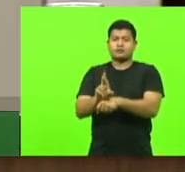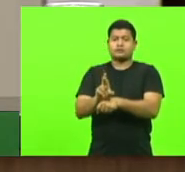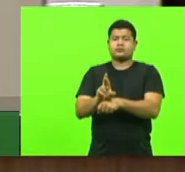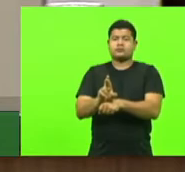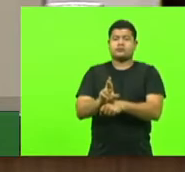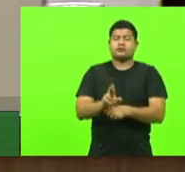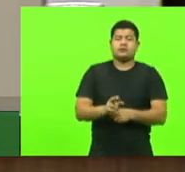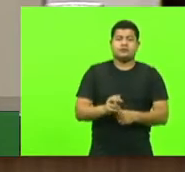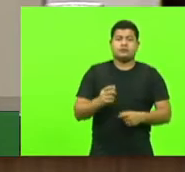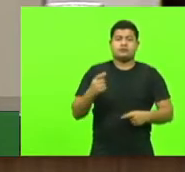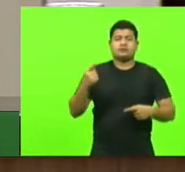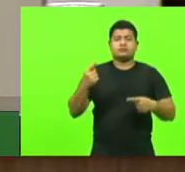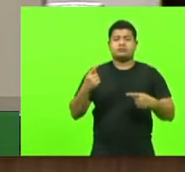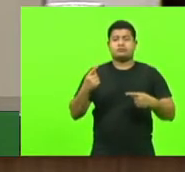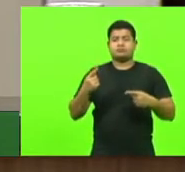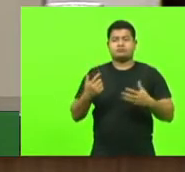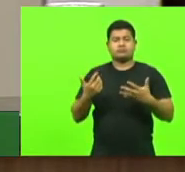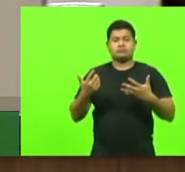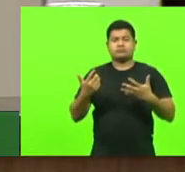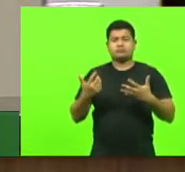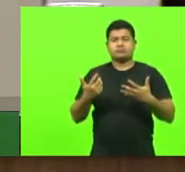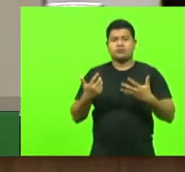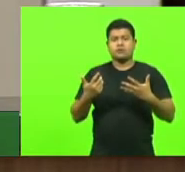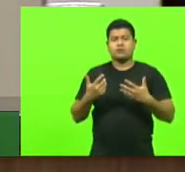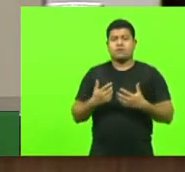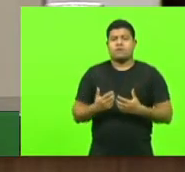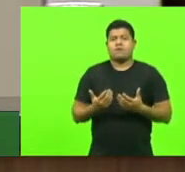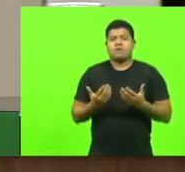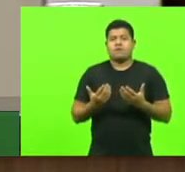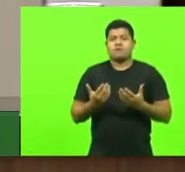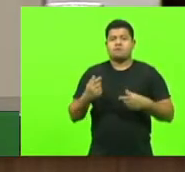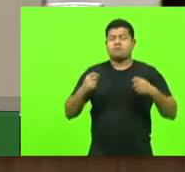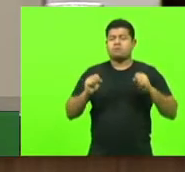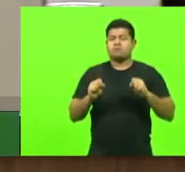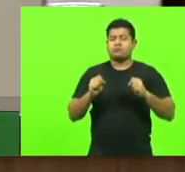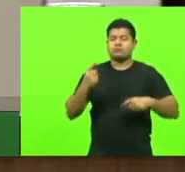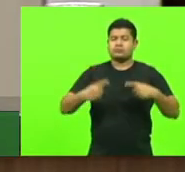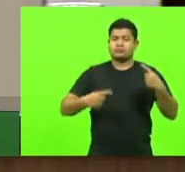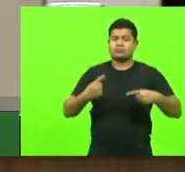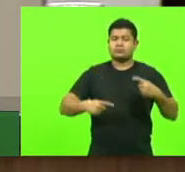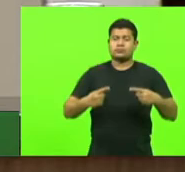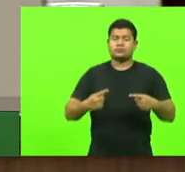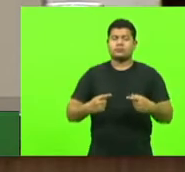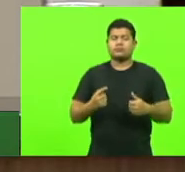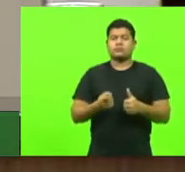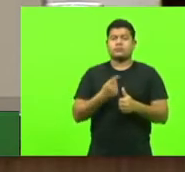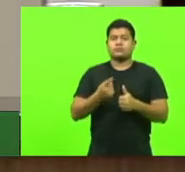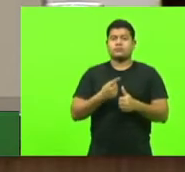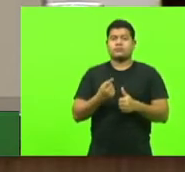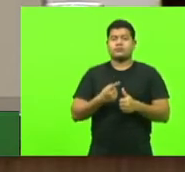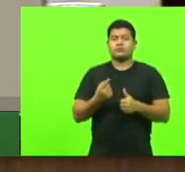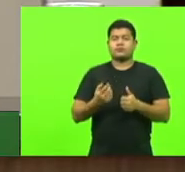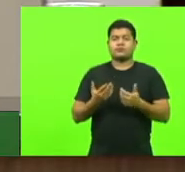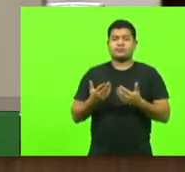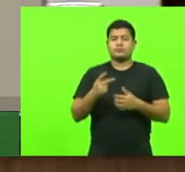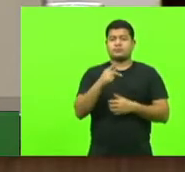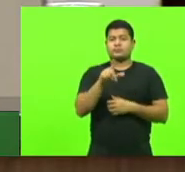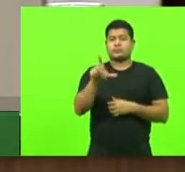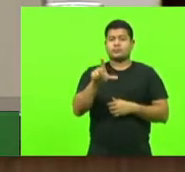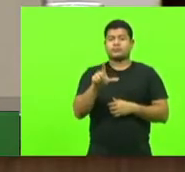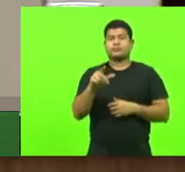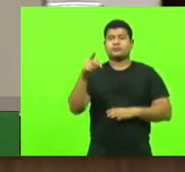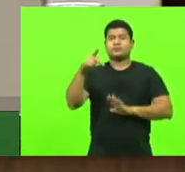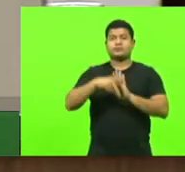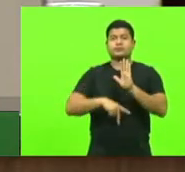objeção, vamos à discussão do PL 43.1 de 2021, de autoria do deputado doutor Vicente Caropreso. Este projeto